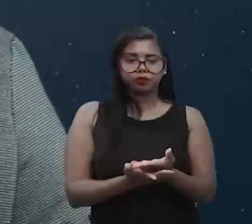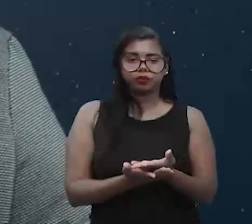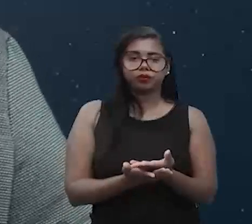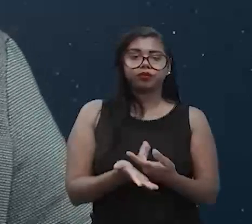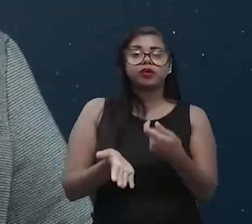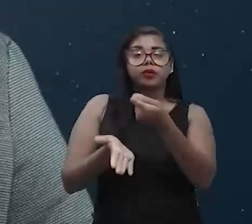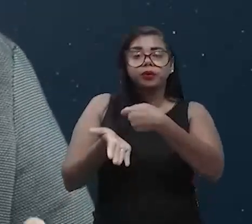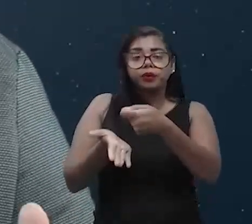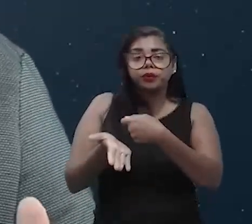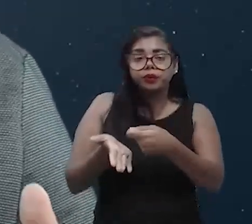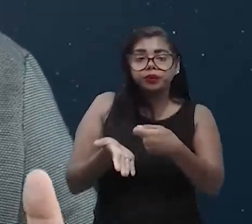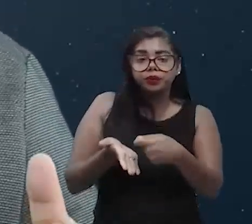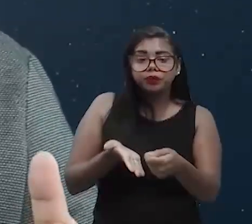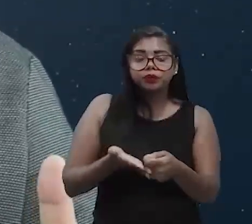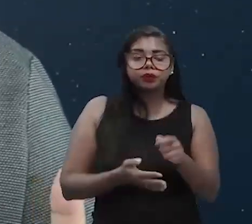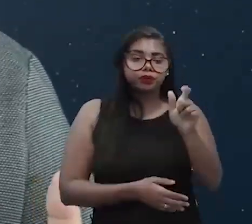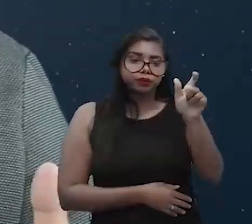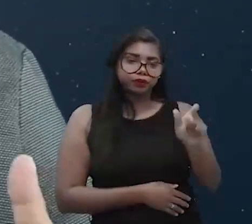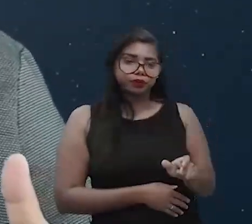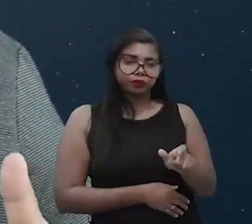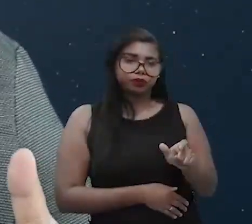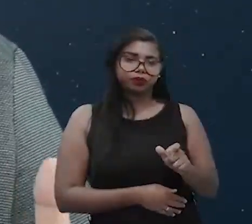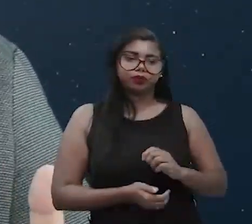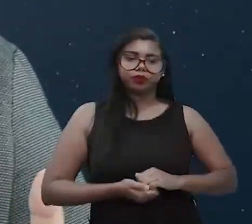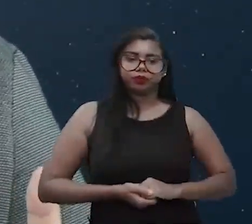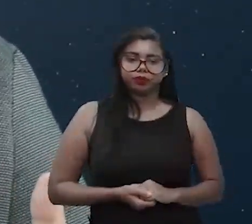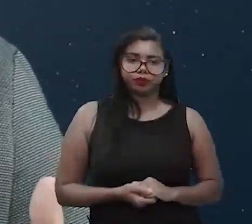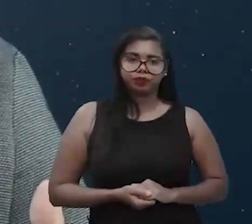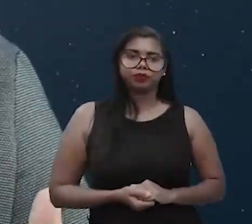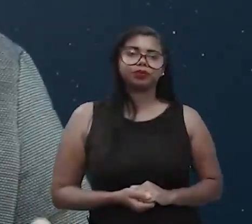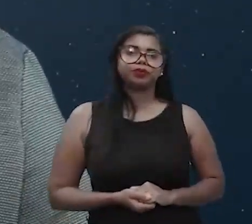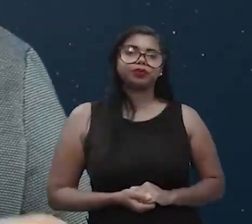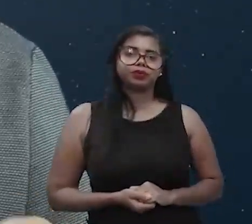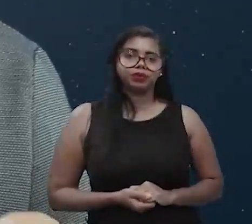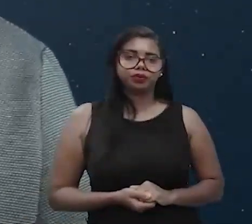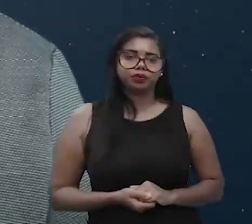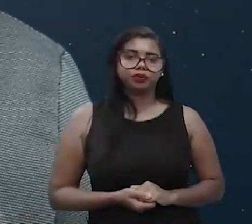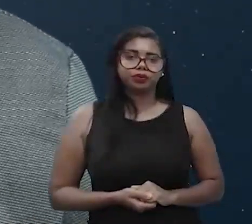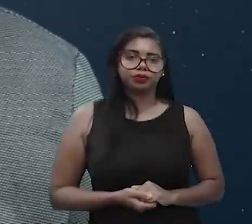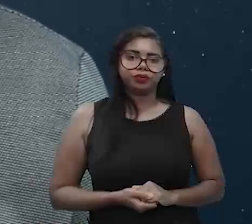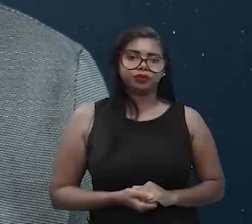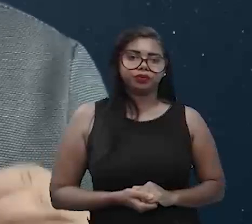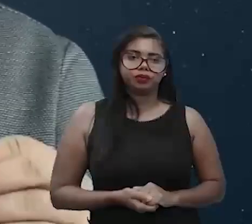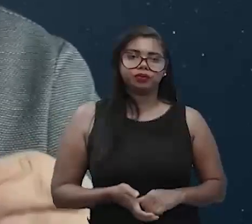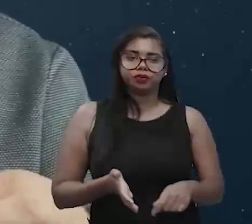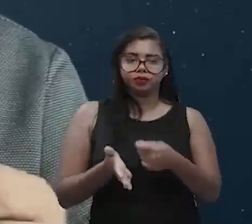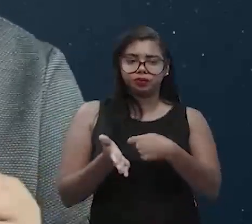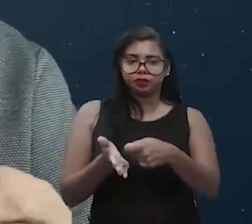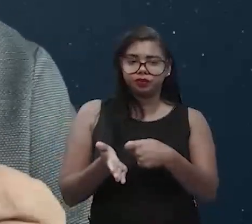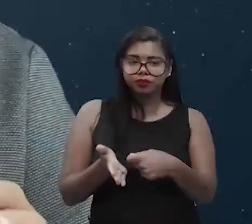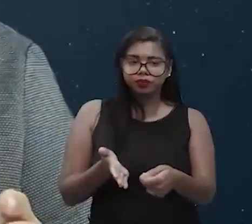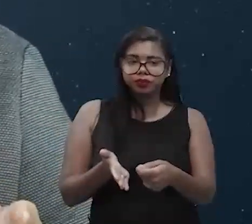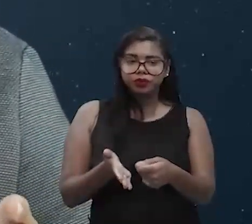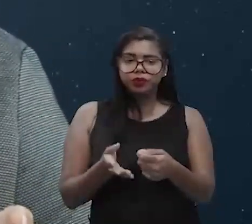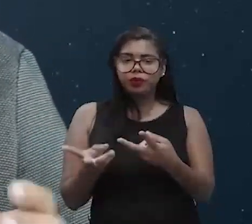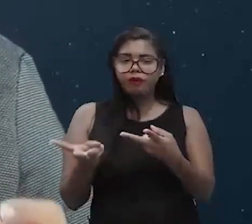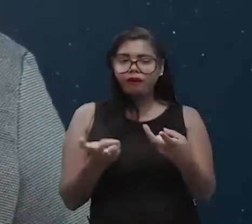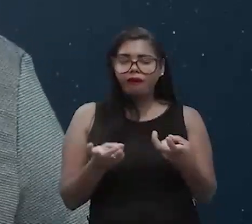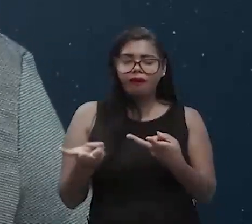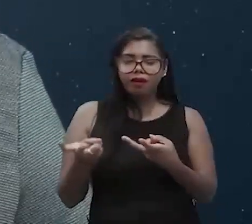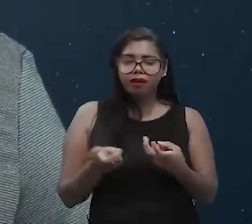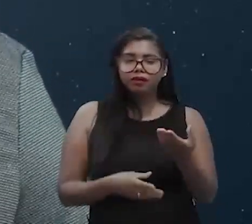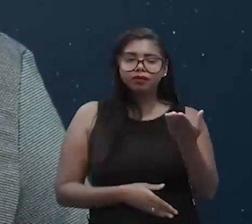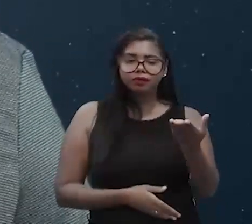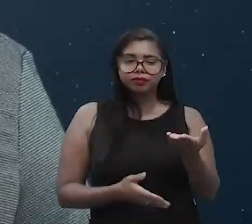de linguagem, o candidato, na verdade, né, você que vai fazer a prova, você tem que perceber isso dentro